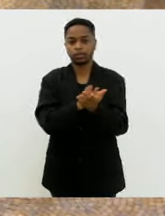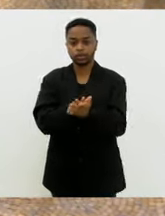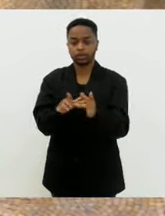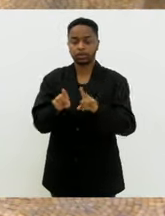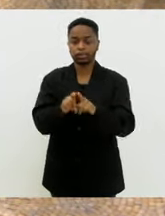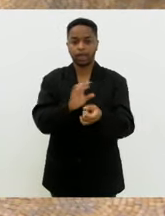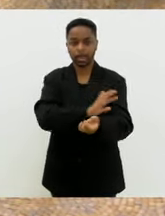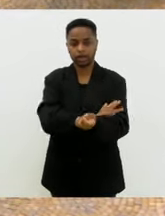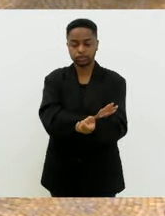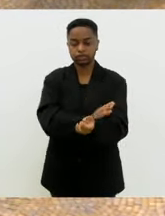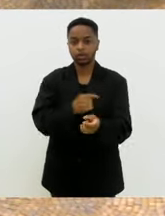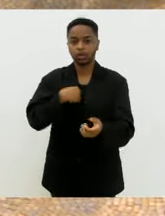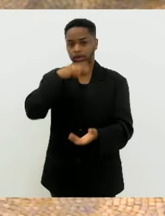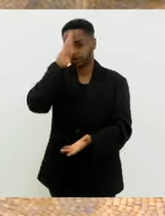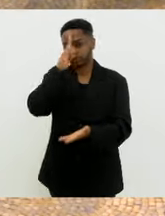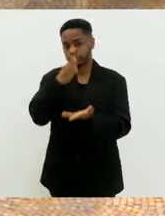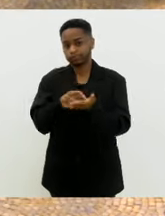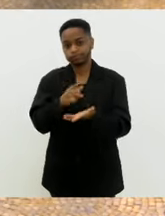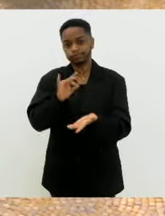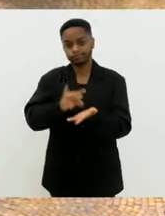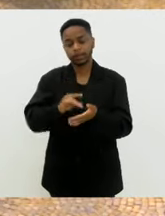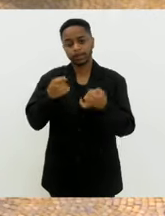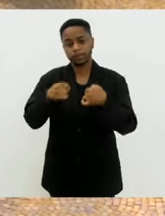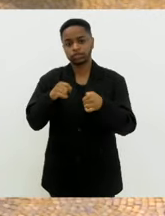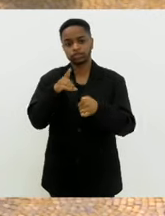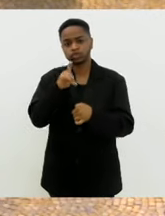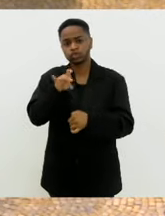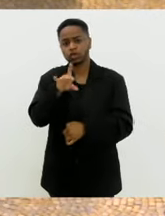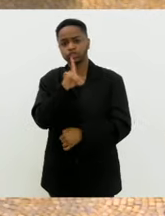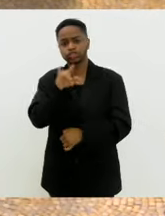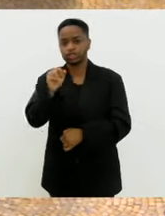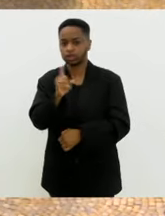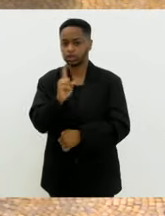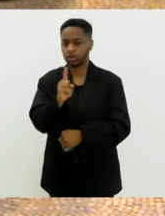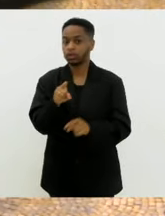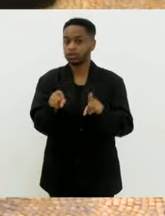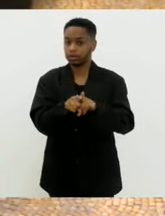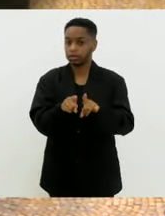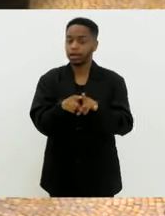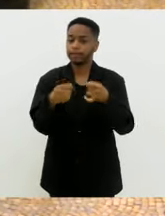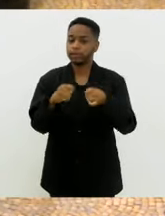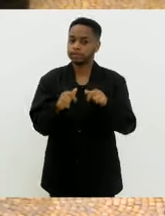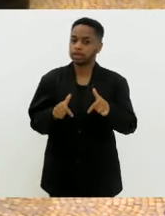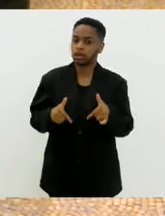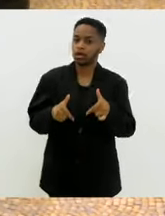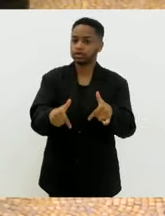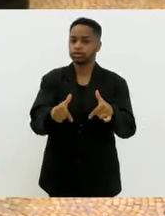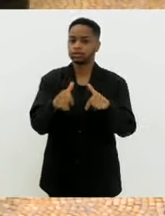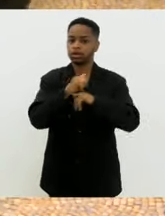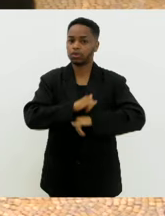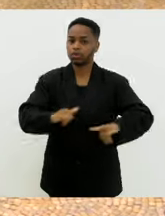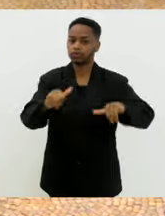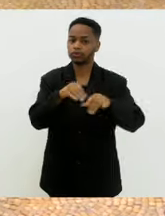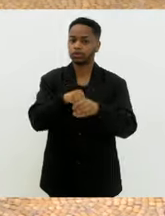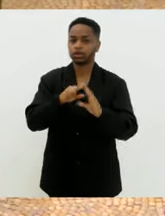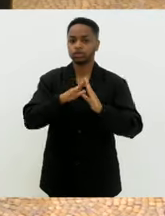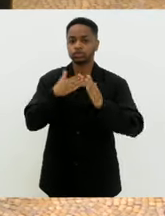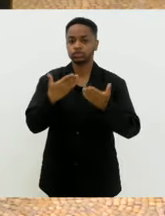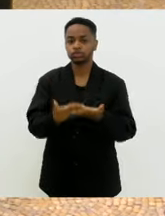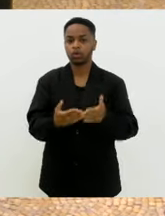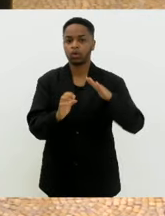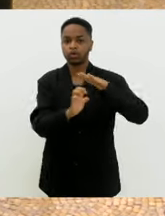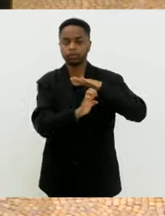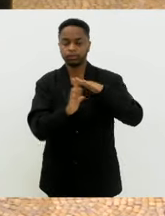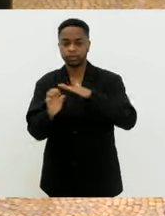bom que isso não seja apenas uma data, que nesse dia haja ações nas escolas, nas empresas,